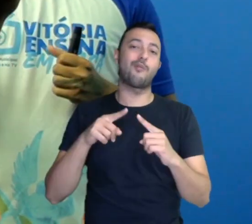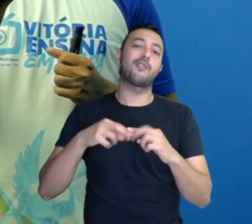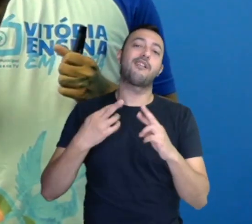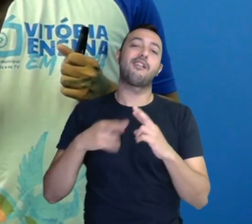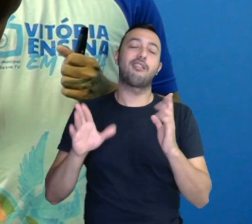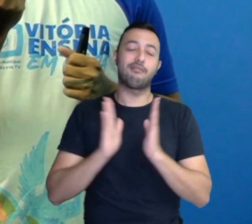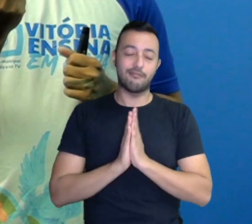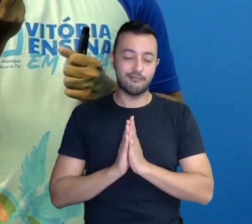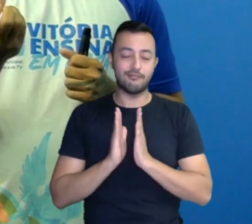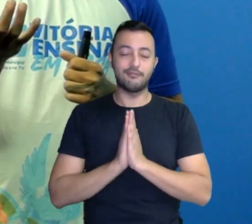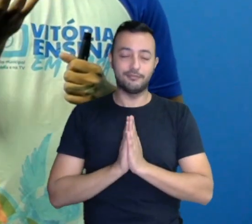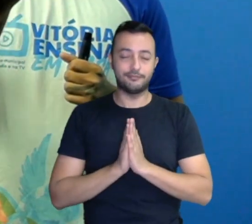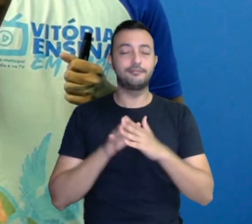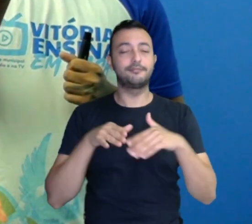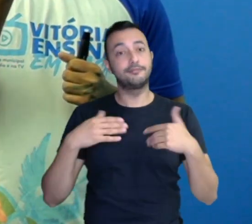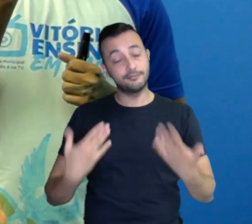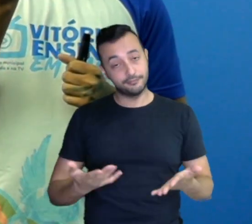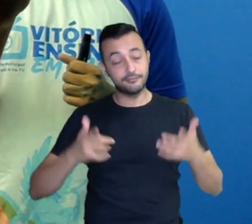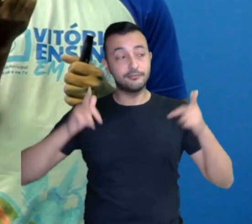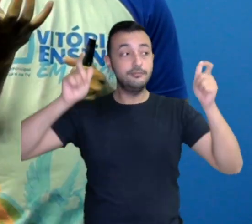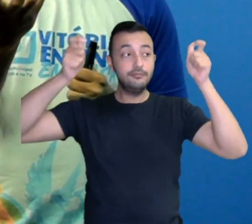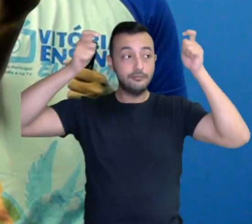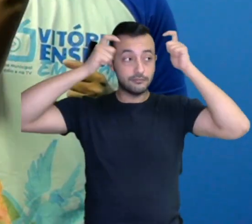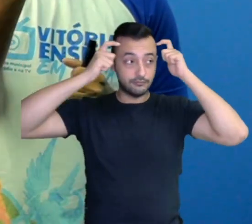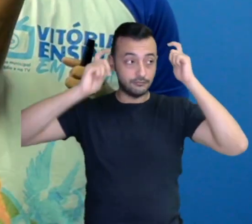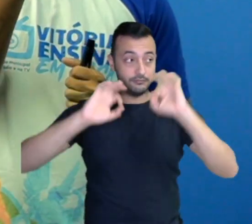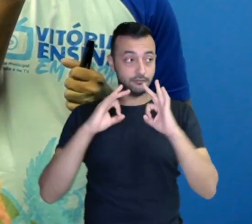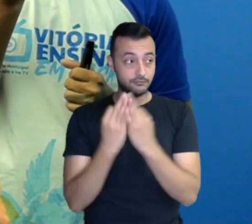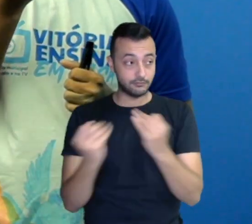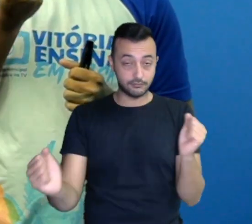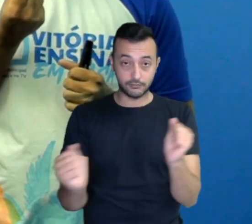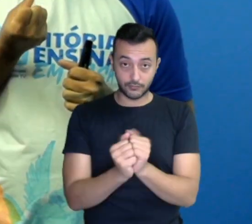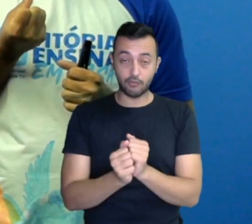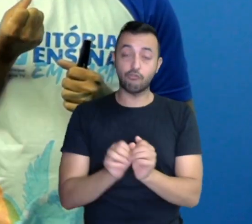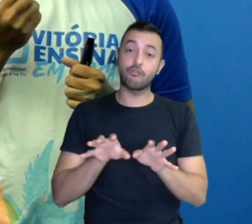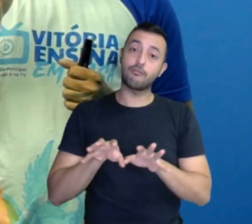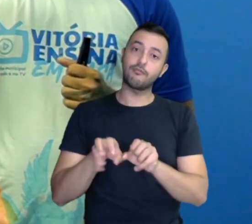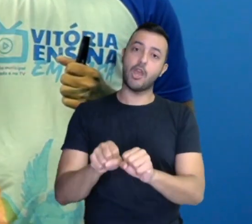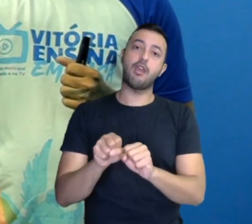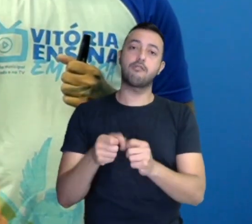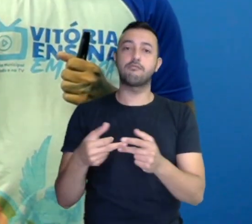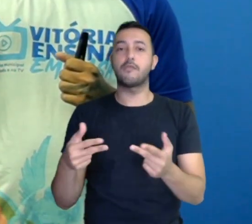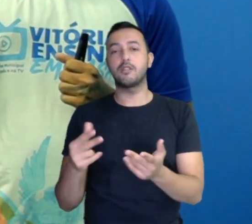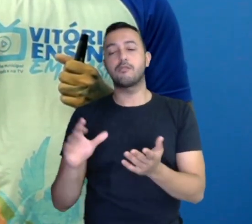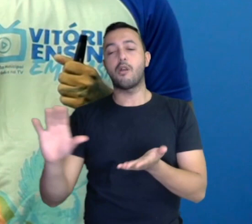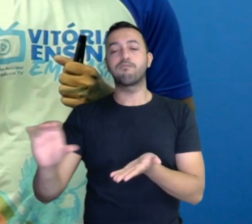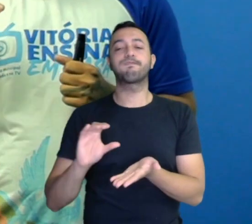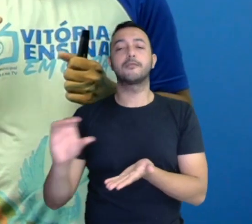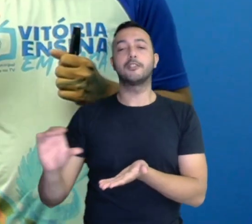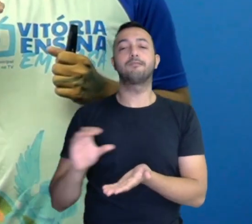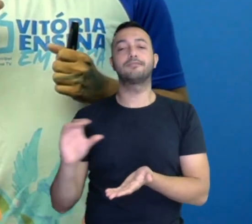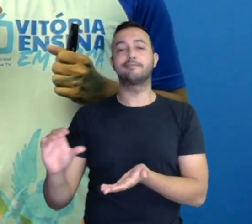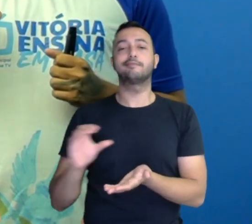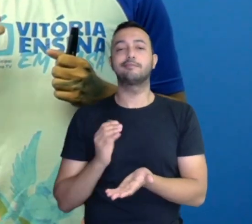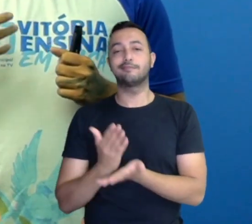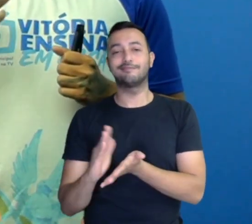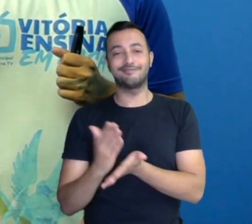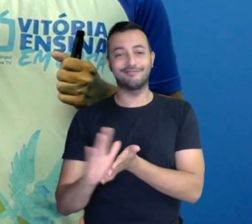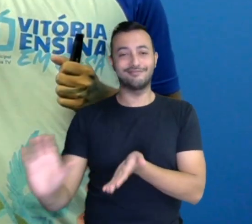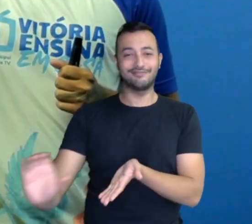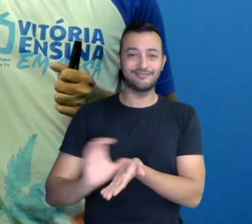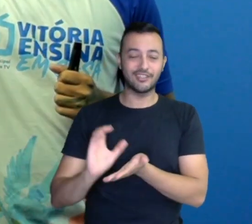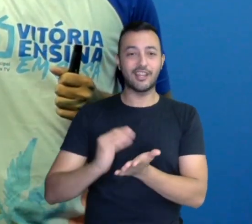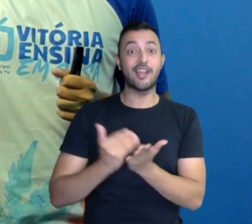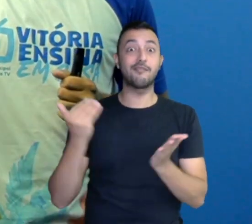Então, o rei e sua família aí se apropria desses excedentes, né? Ele se apropria desse